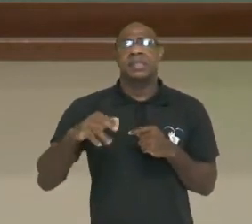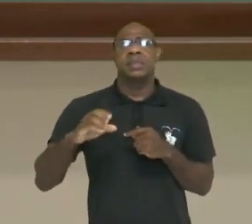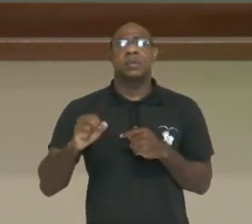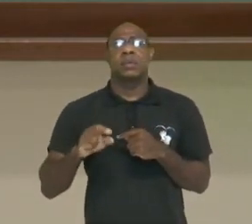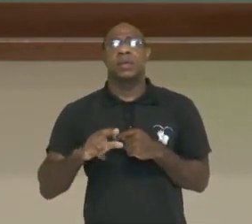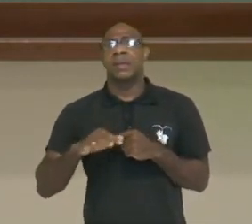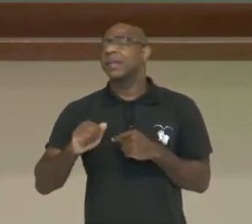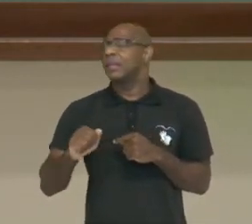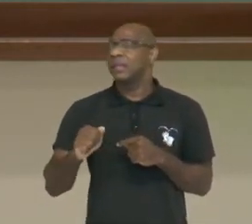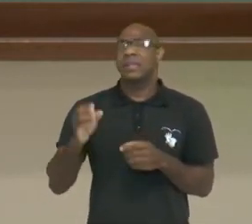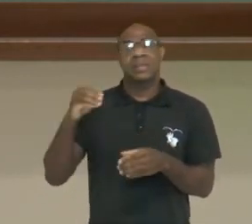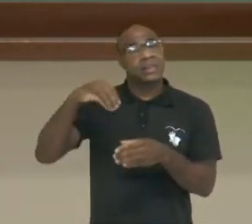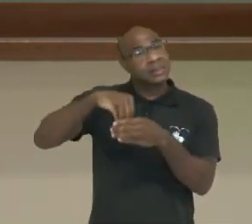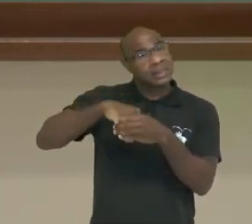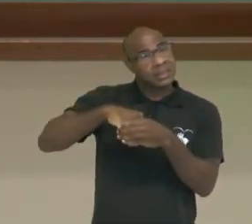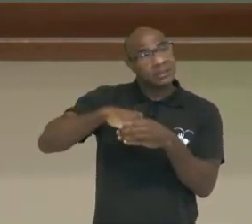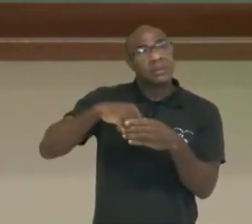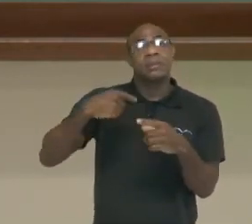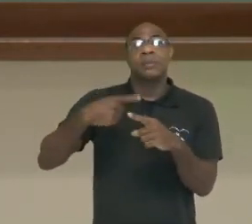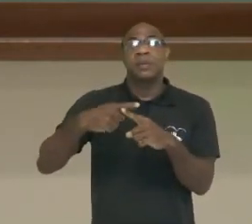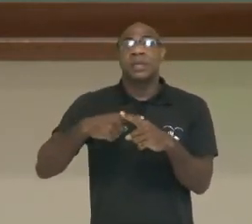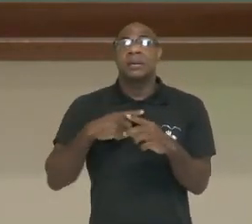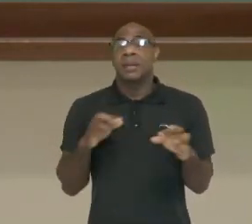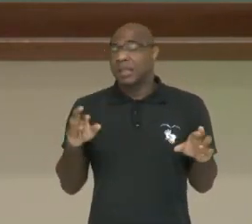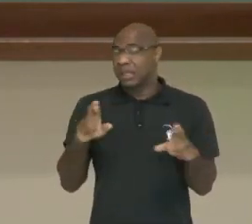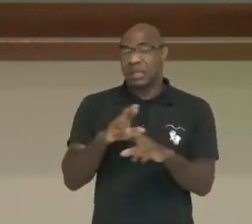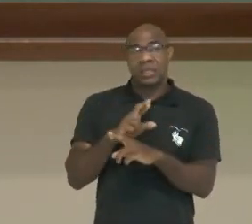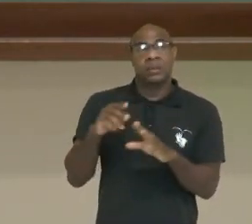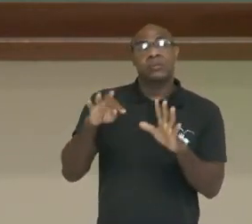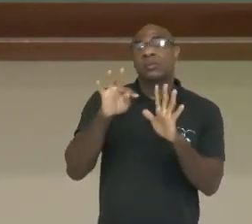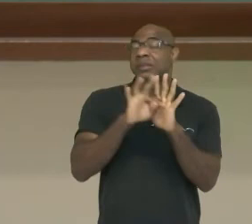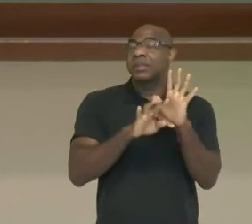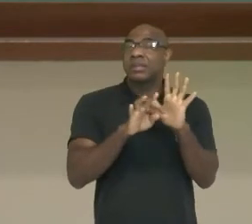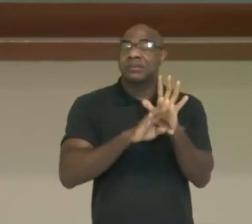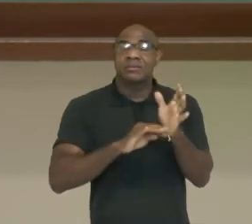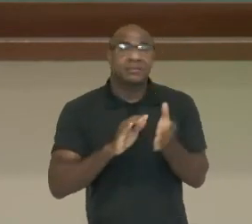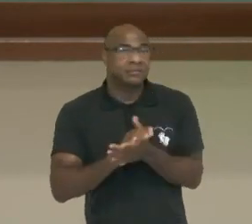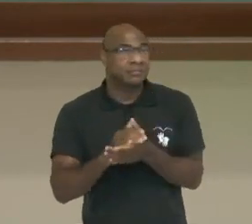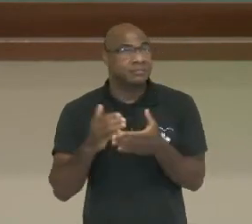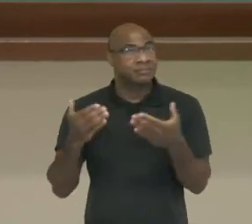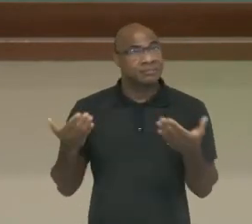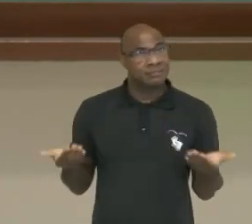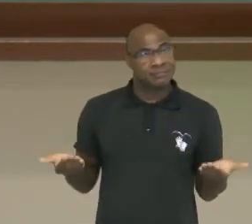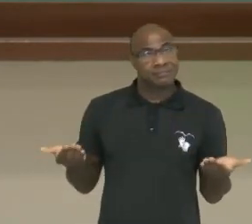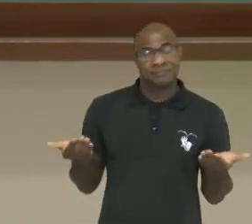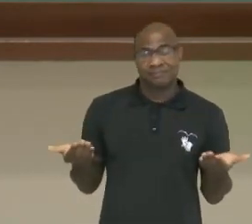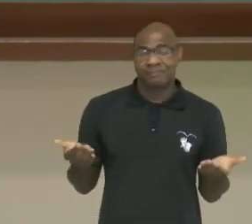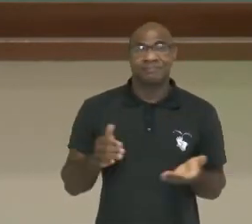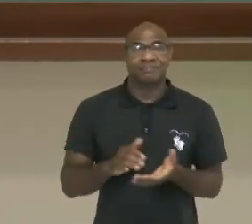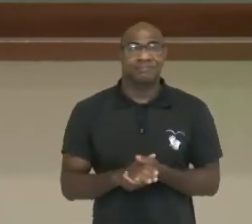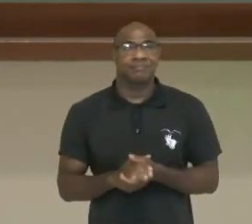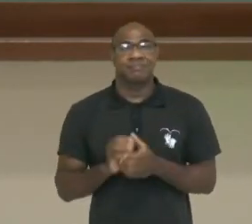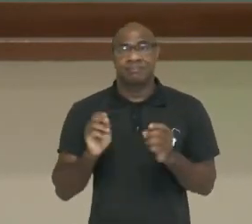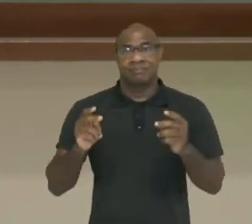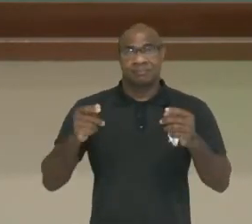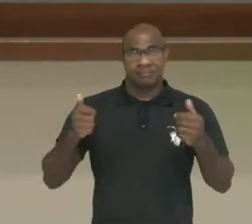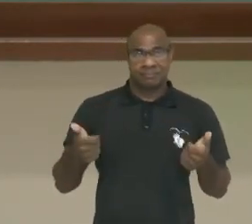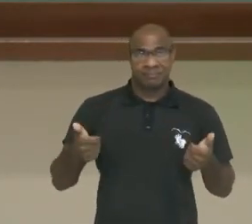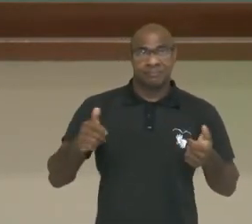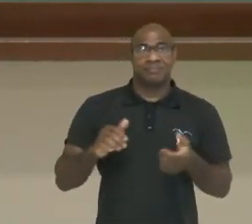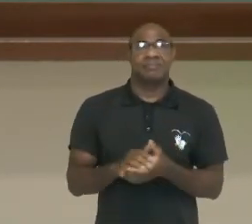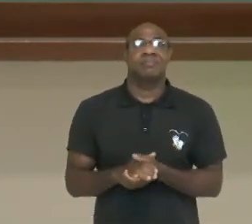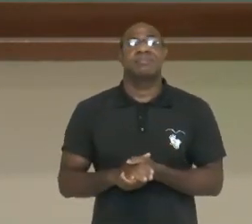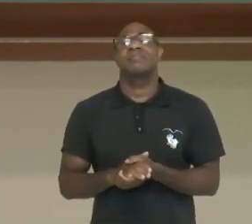incoerência interna, porque é o próprio em relação ao próprio texto, né? Então o próprio texto está dizendo isso. Beleza? Vamos